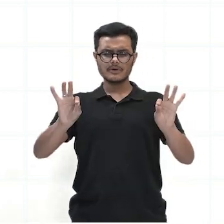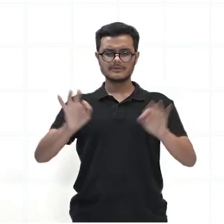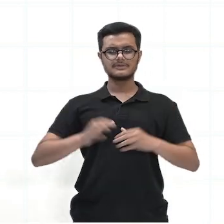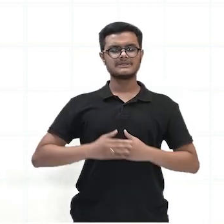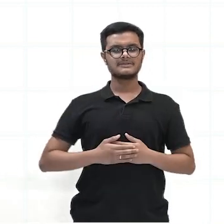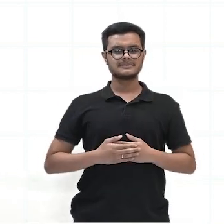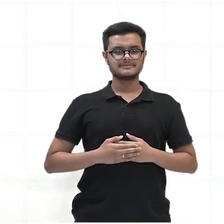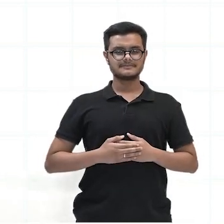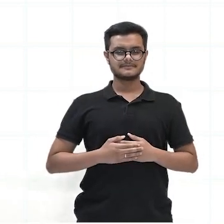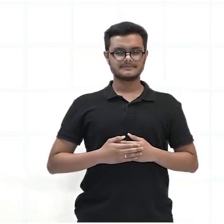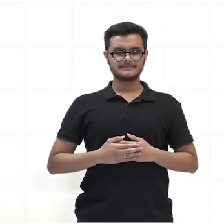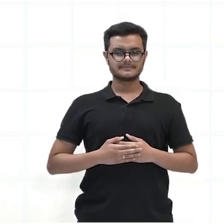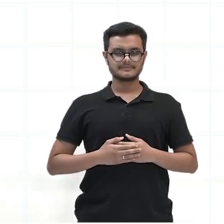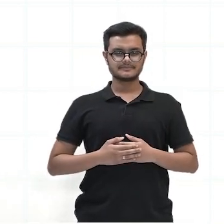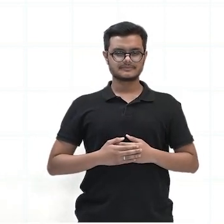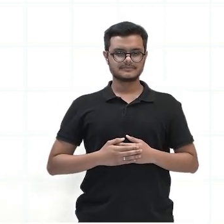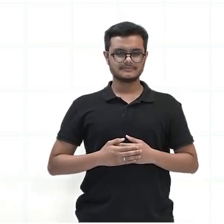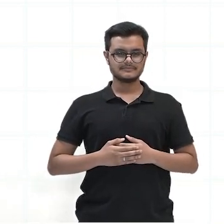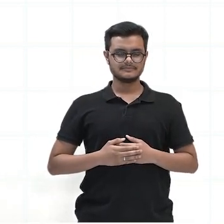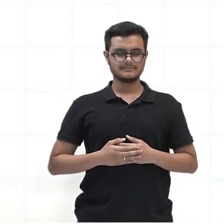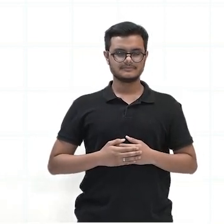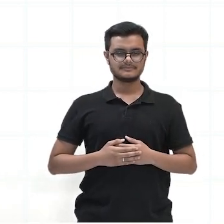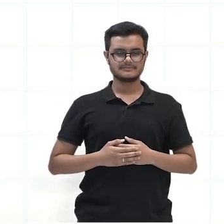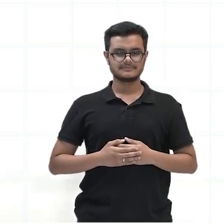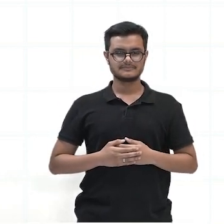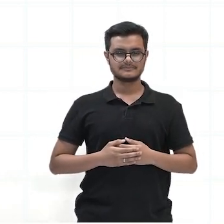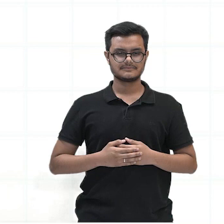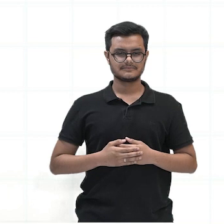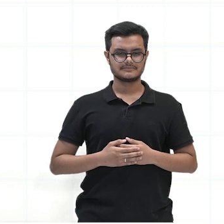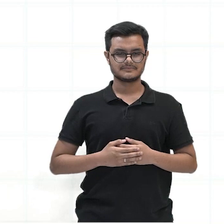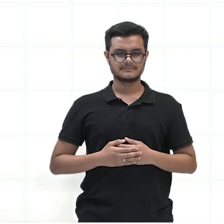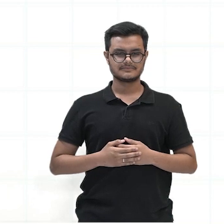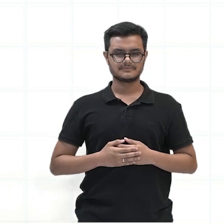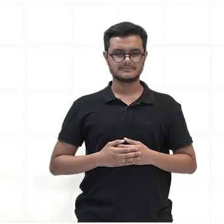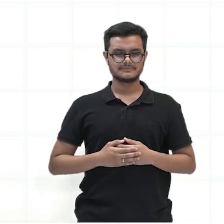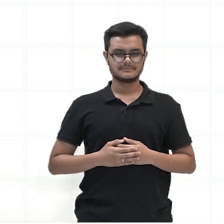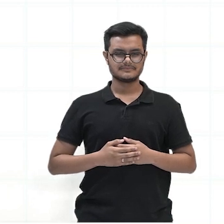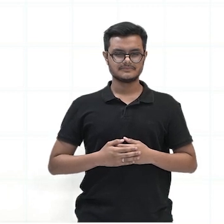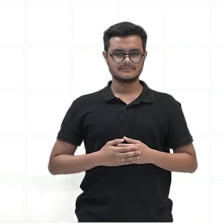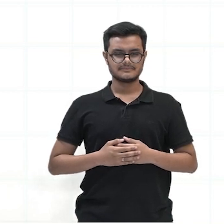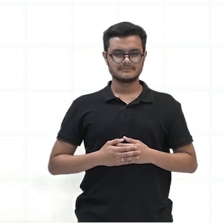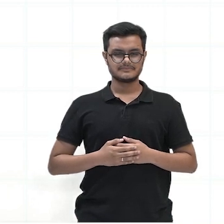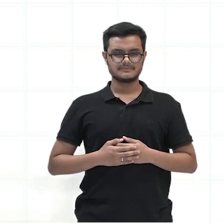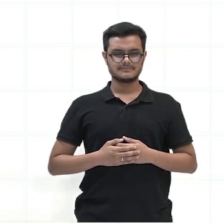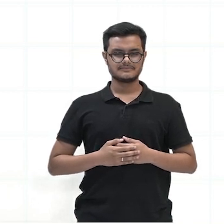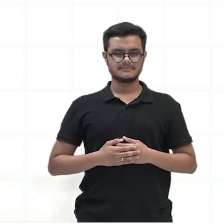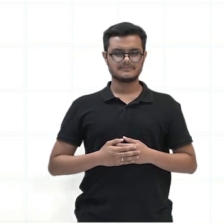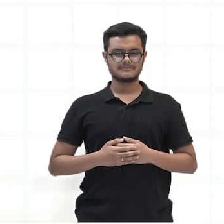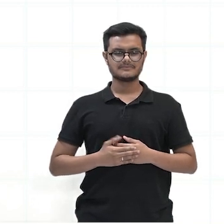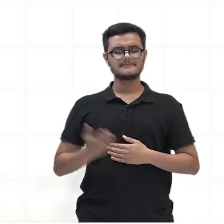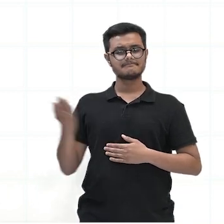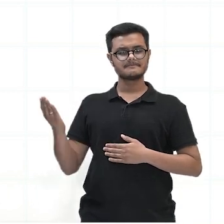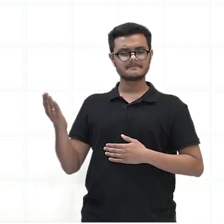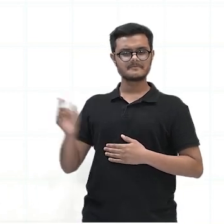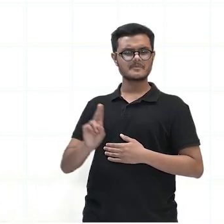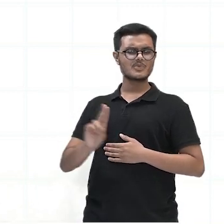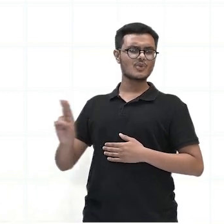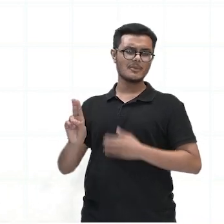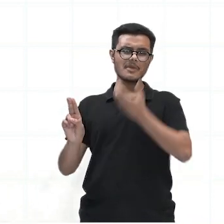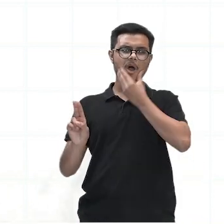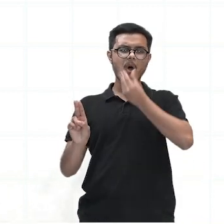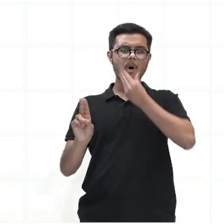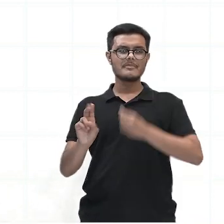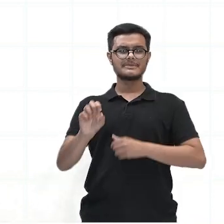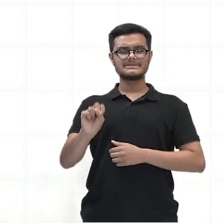é? Agora é essa named, uma corzinha rosa. Então, chamado, tá aqui o nome dele, ó.